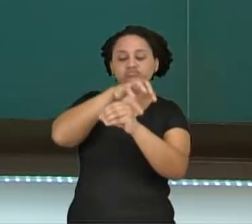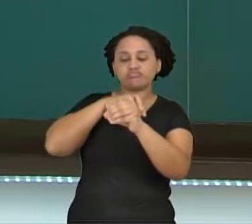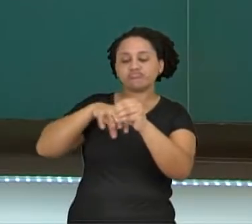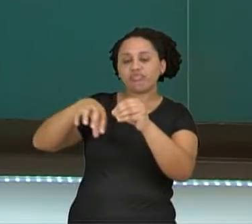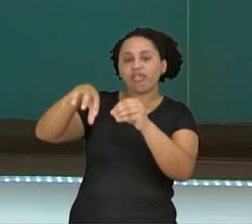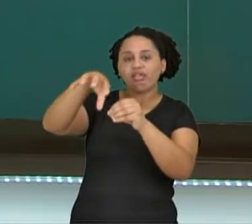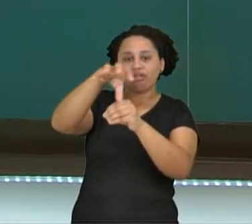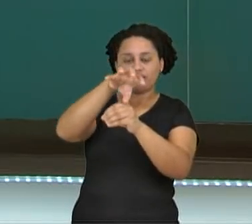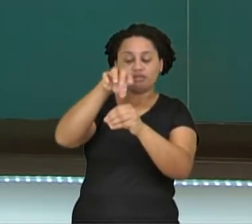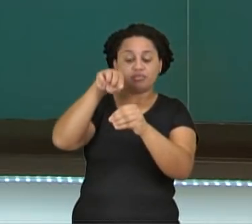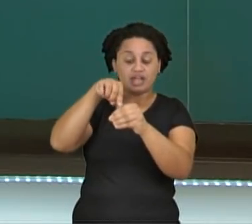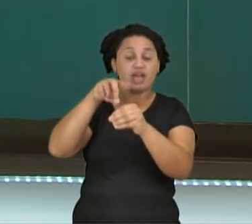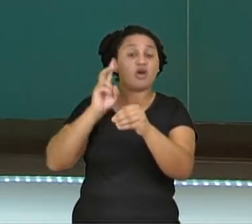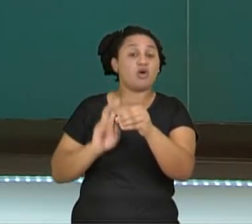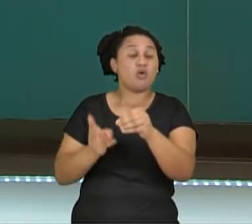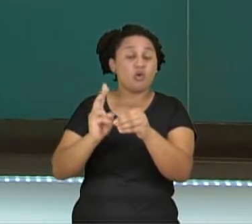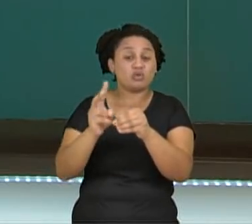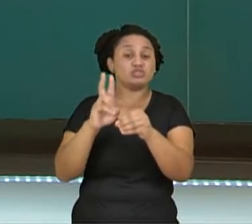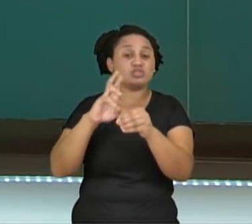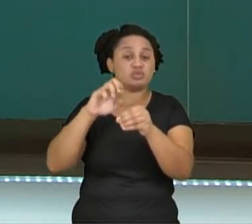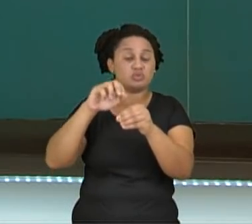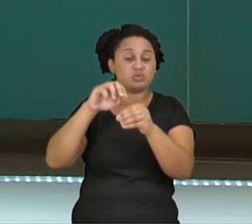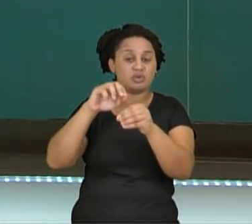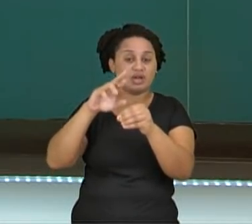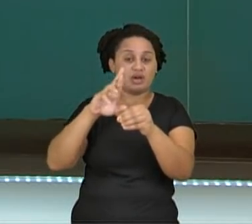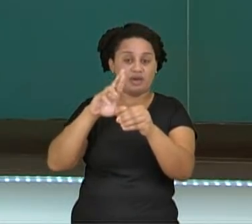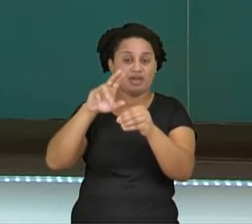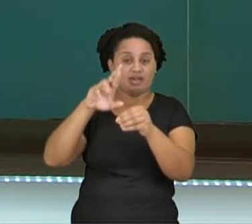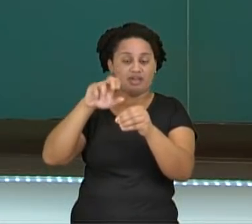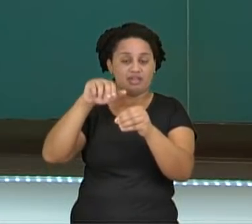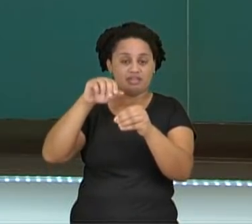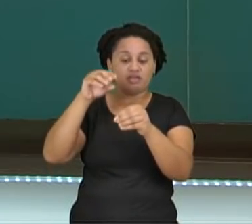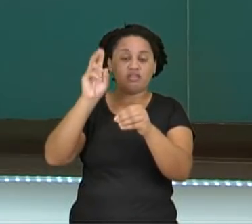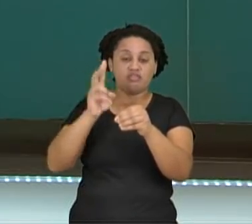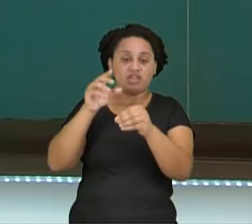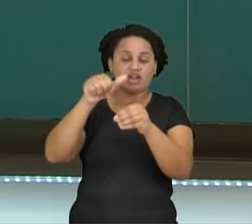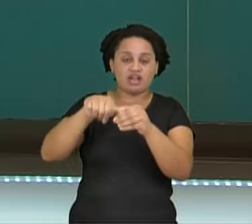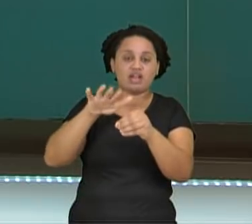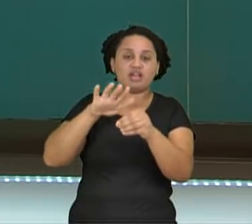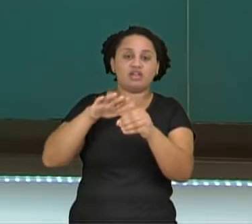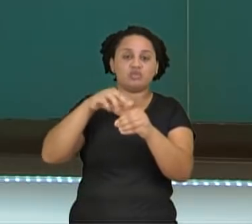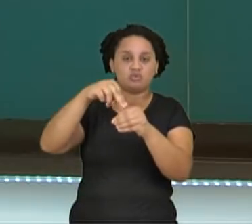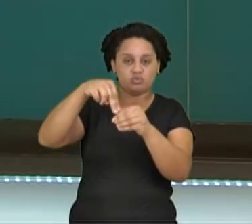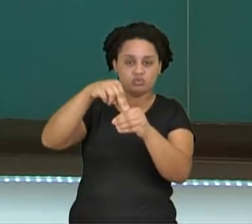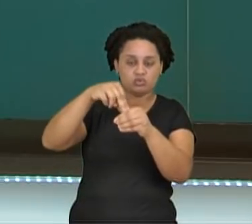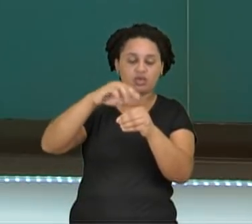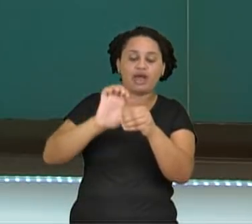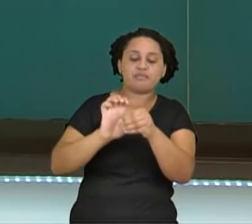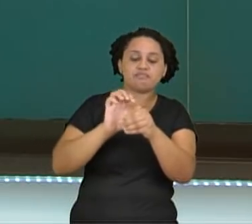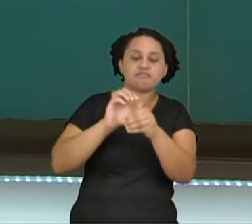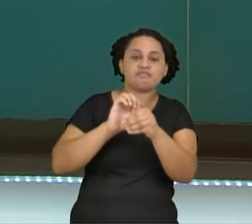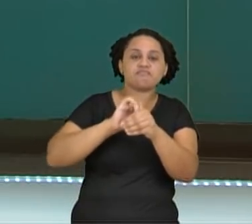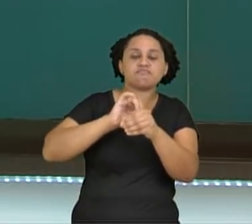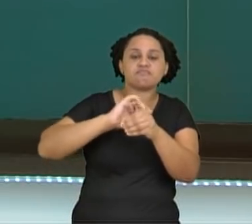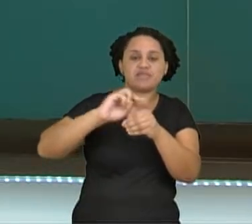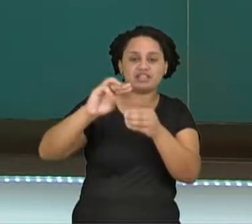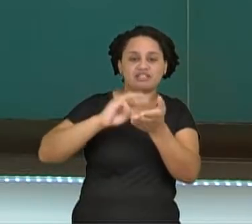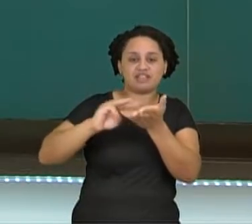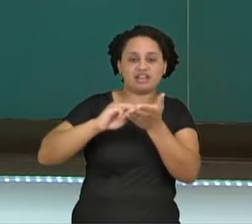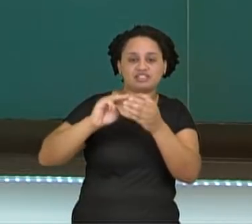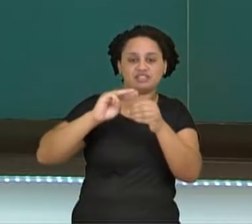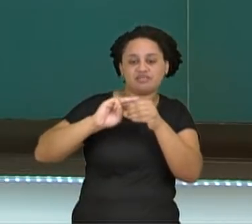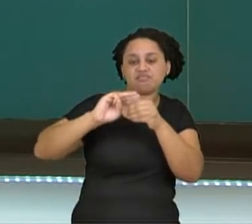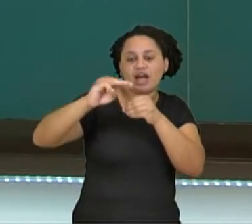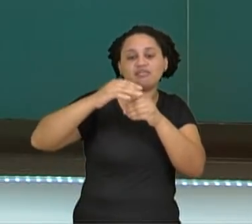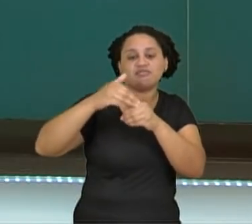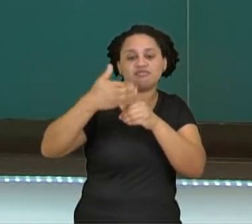Então, para poder fazer a função dele, que é no citoplasma, ele usa o RNA mensageiro, que é como se fosse um funcionário dele. Pega lá a mensagem com o chefe,